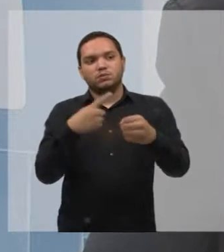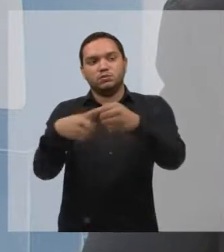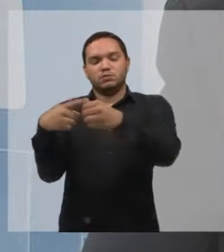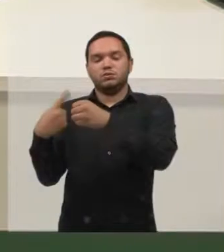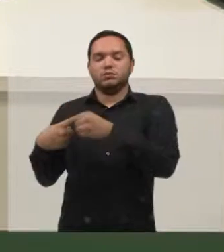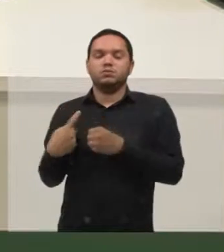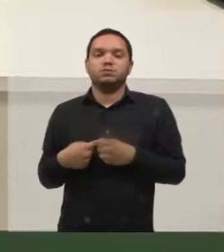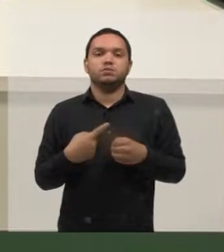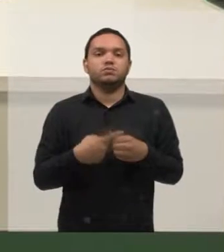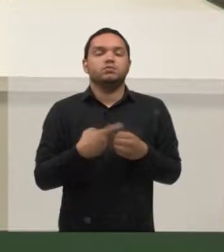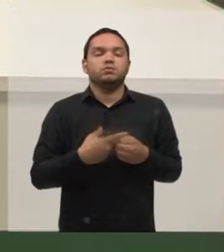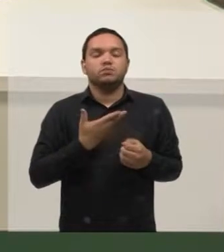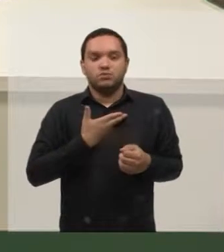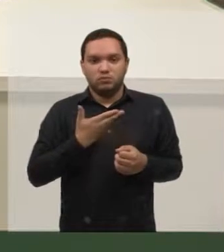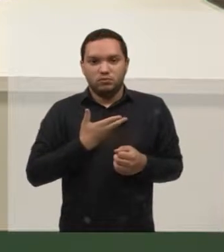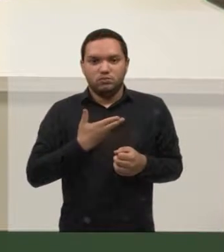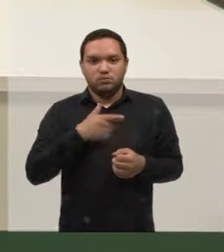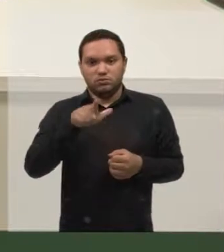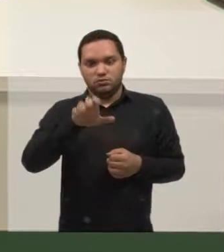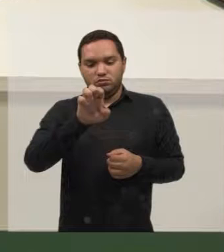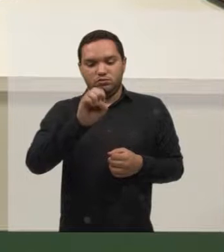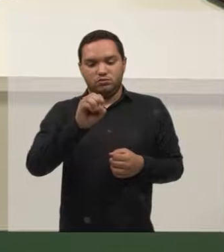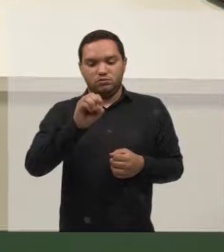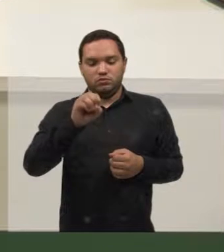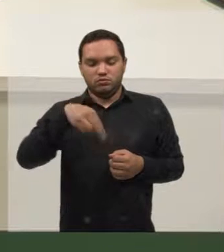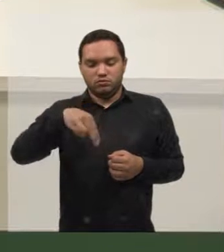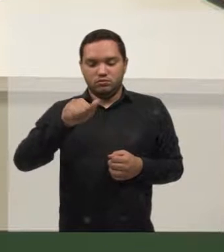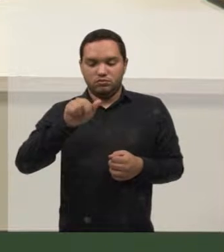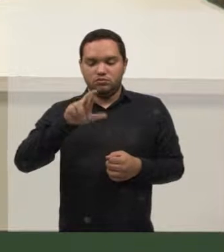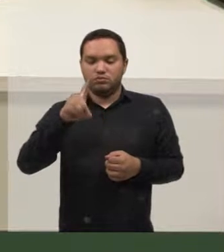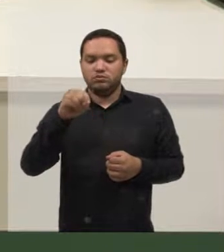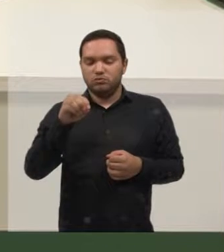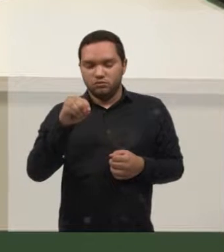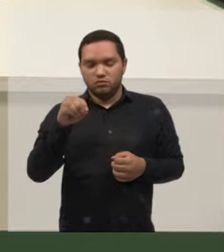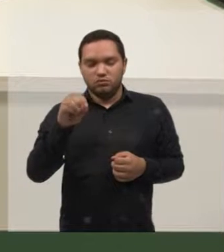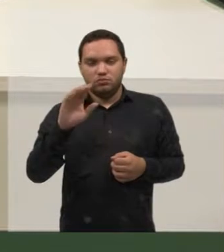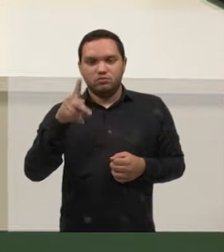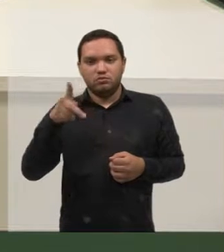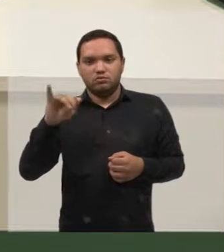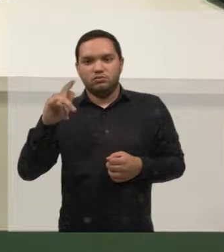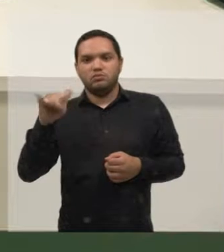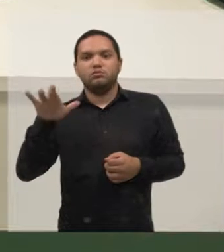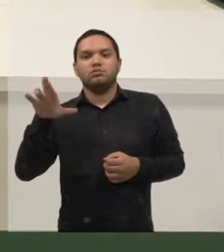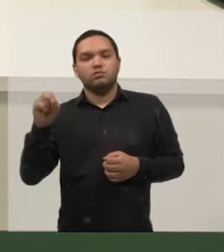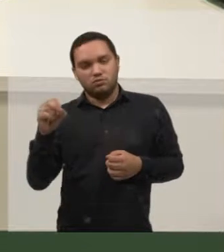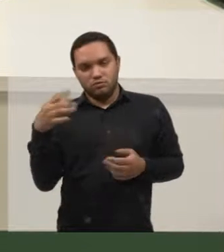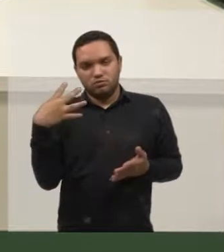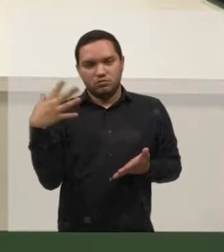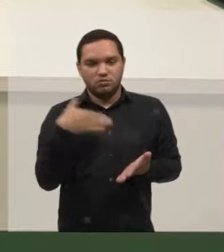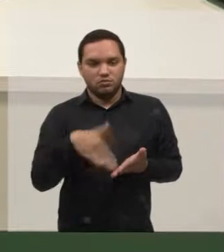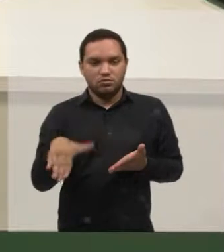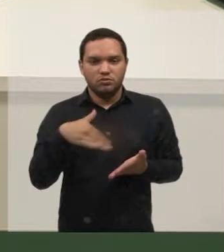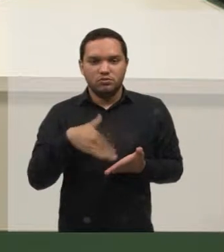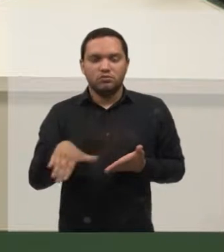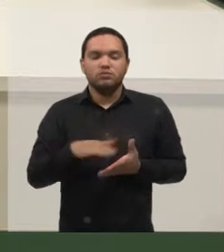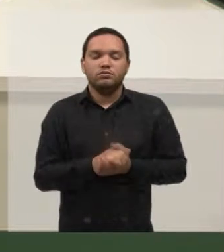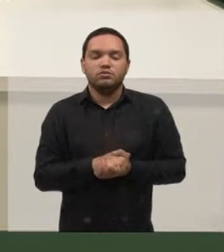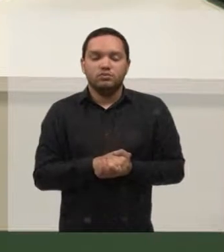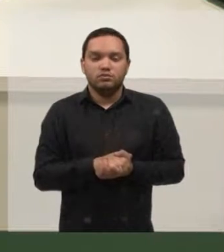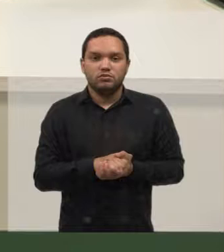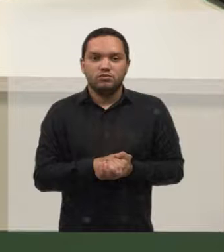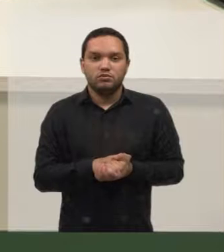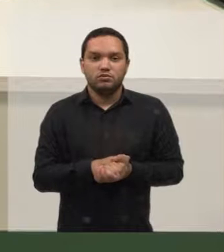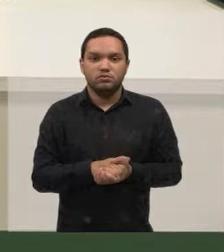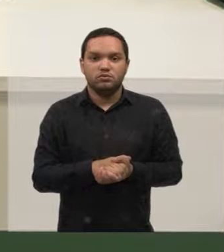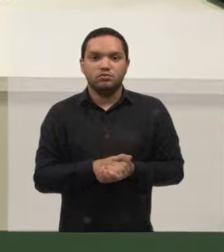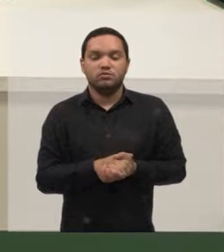querido irmão e amigo o meu amigo Leonardo Pinheiro, pessoa do bem, médico, que é o quarto secretário. Pulou aí, né? Pulei quem? Pulei o